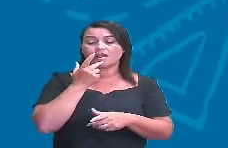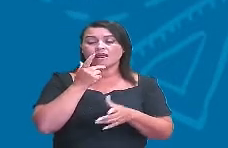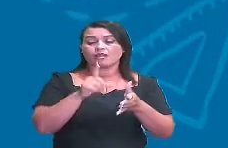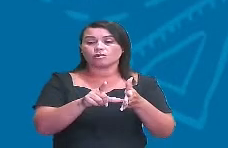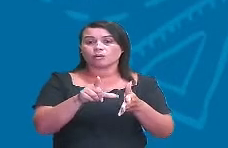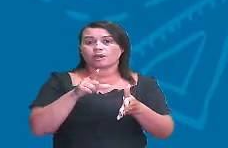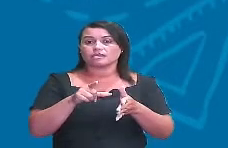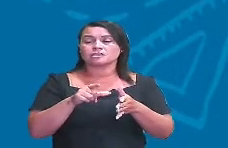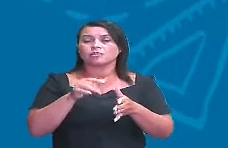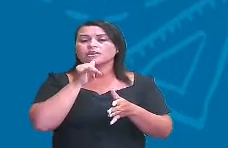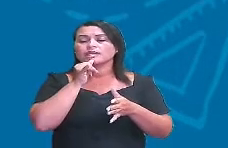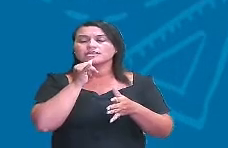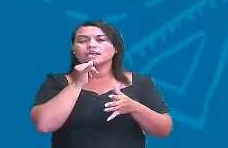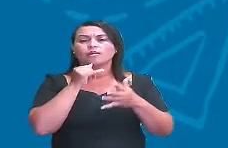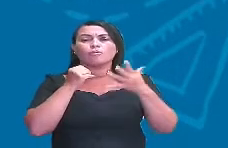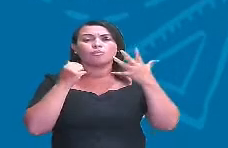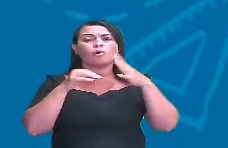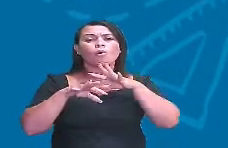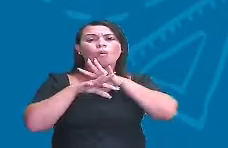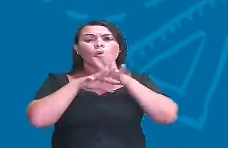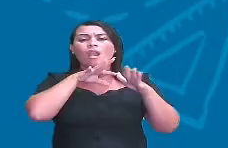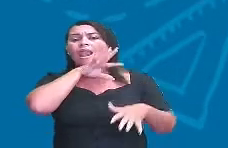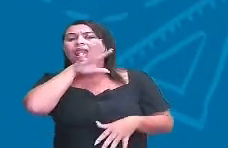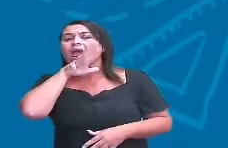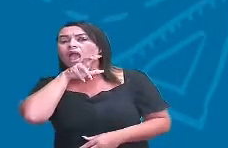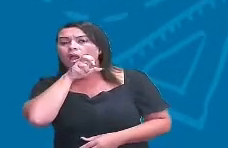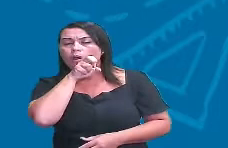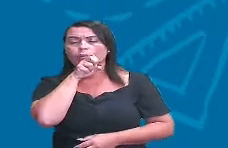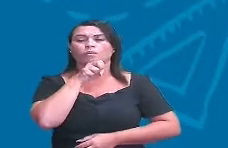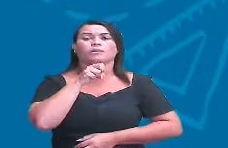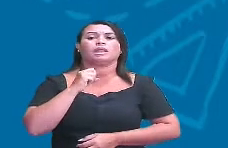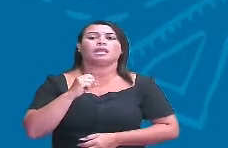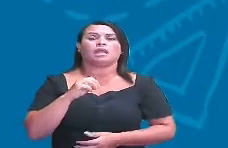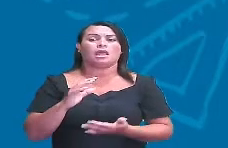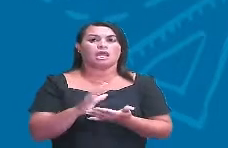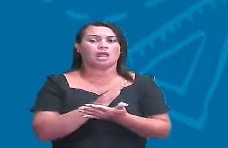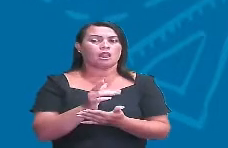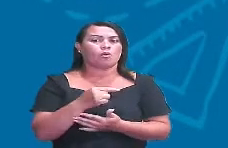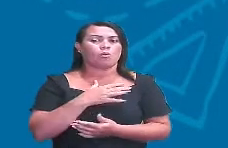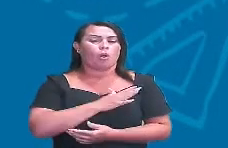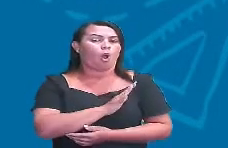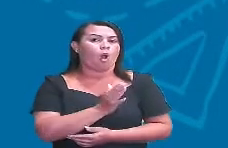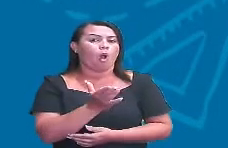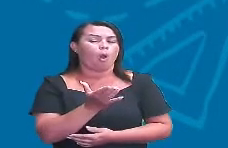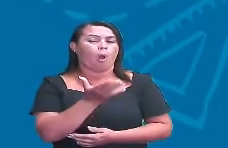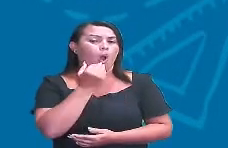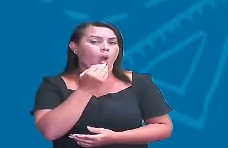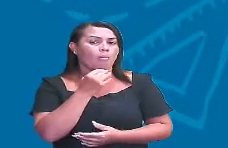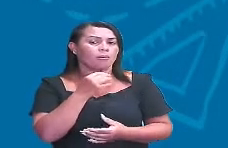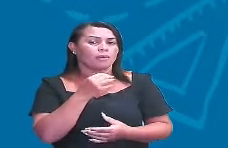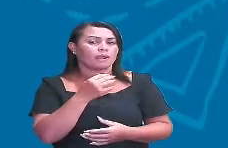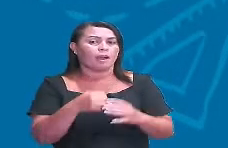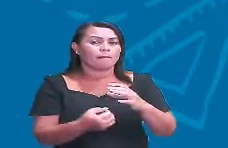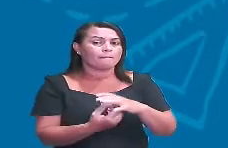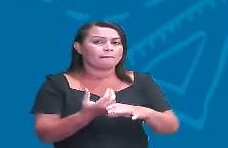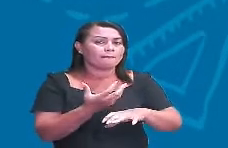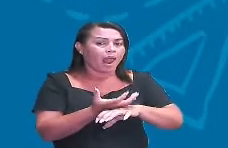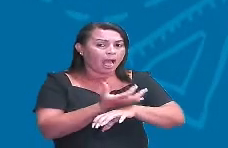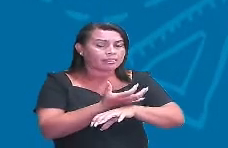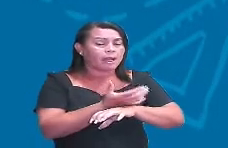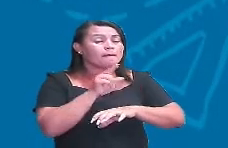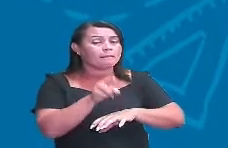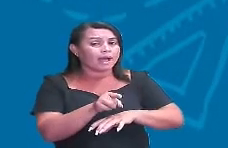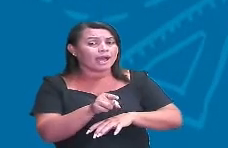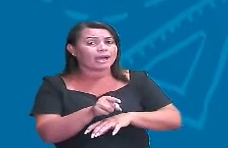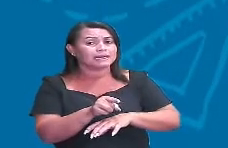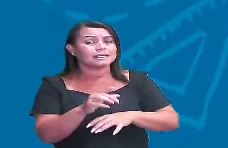do leão, que apesar de não se alimentar das plantas, dos produtores, ele acaba se beneficiando